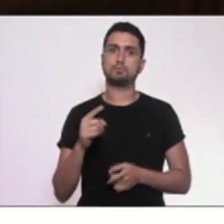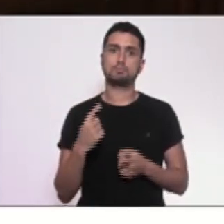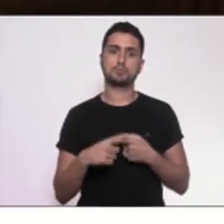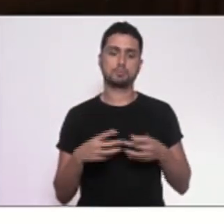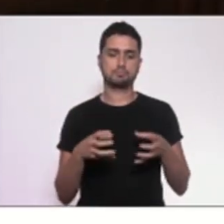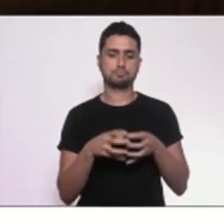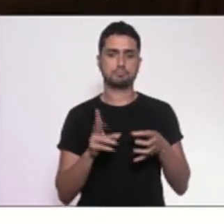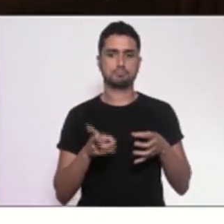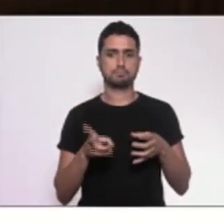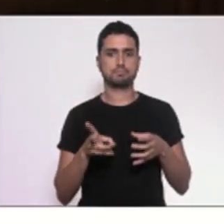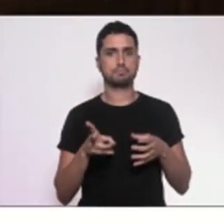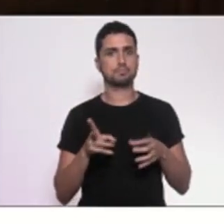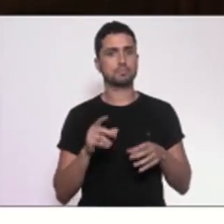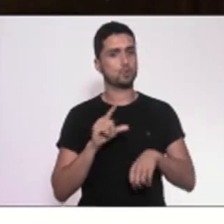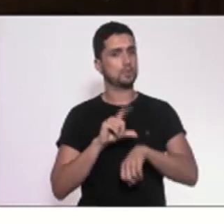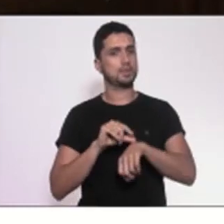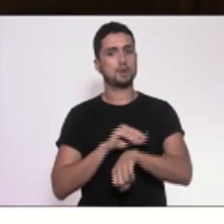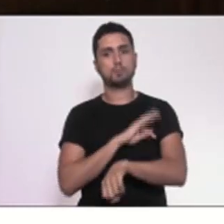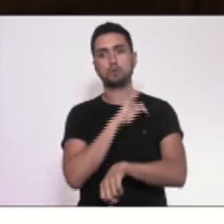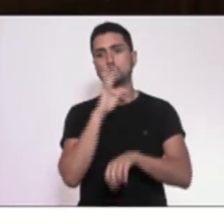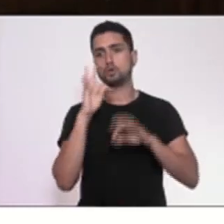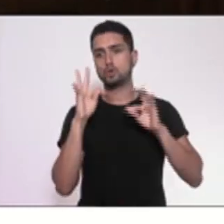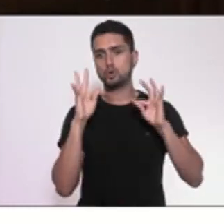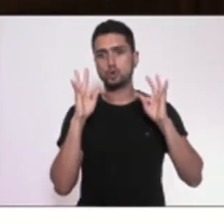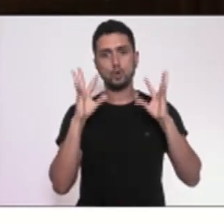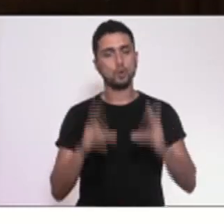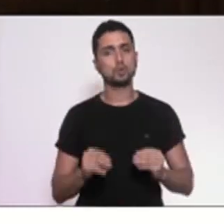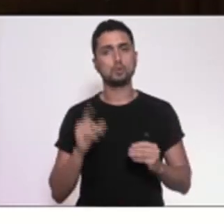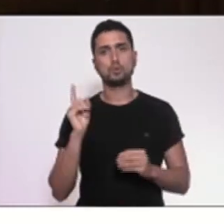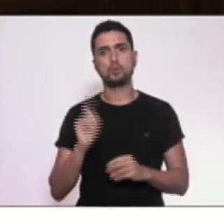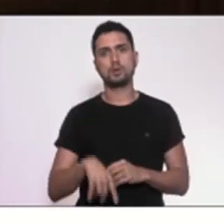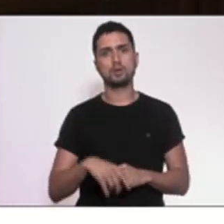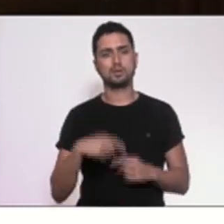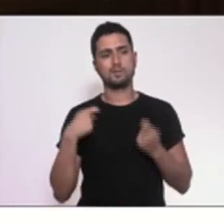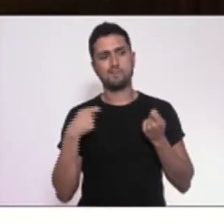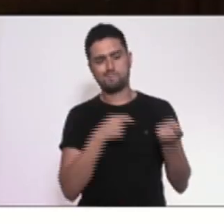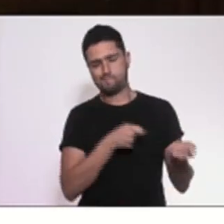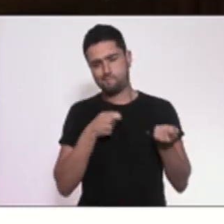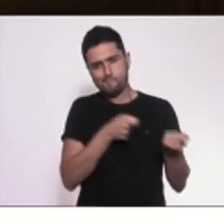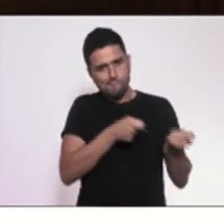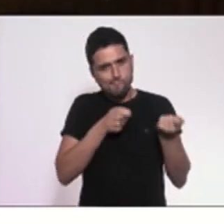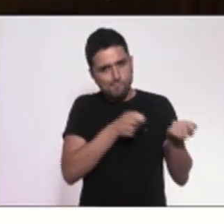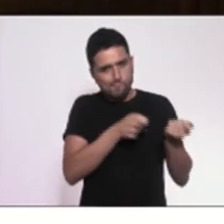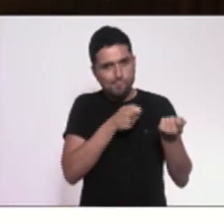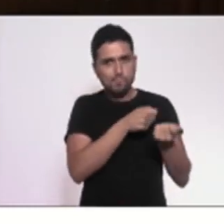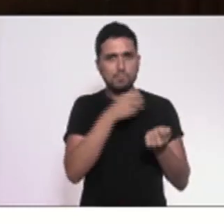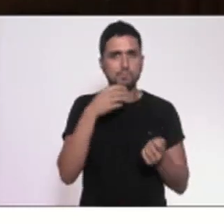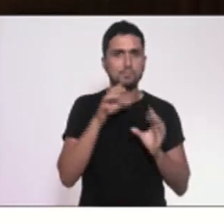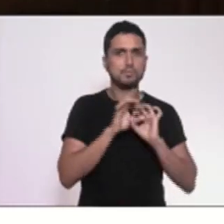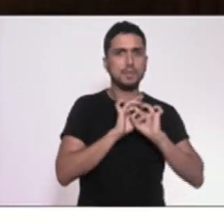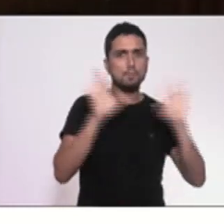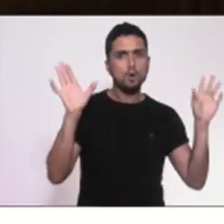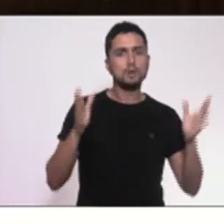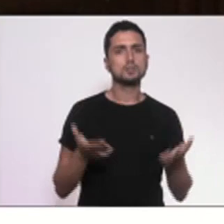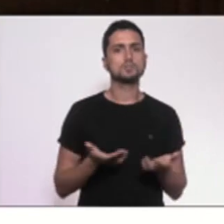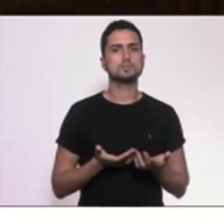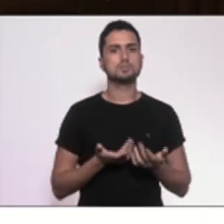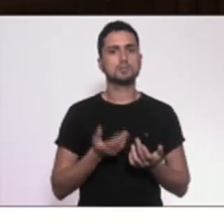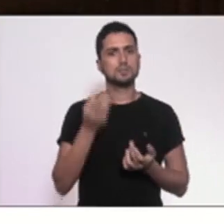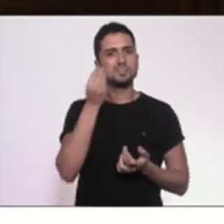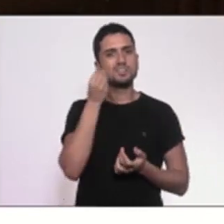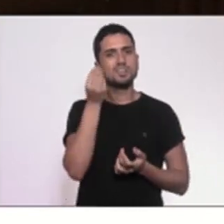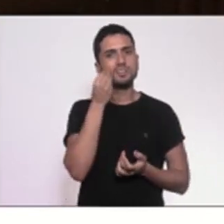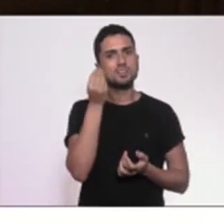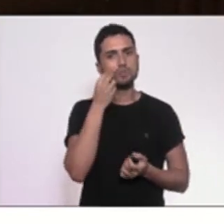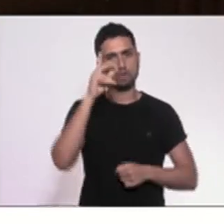fazem o tempo inteiro é tensionar os limites da nossa democracia na perspectiva de construir um processo de